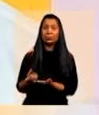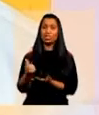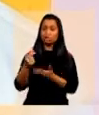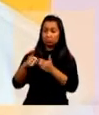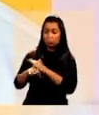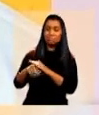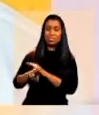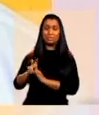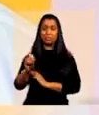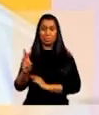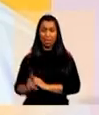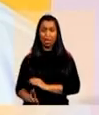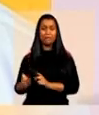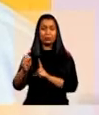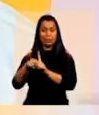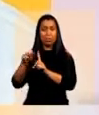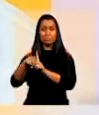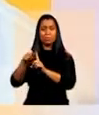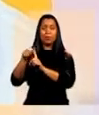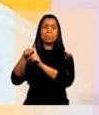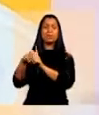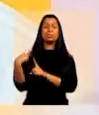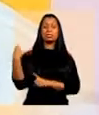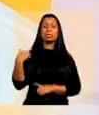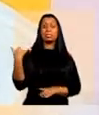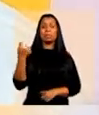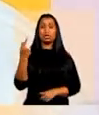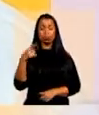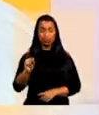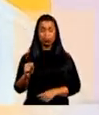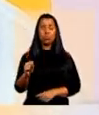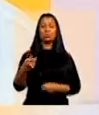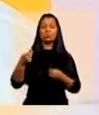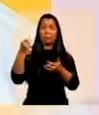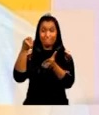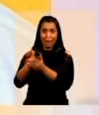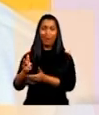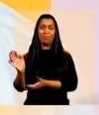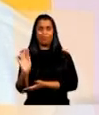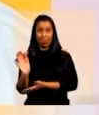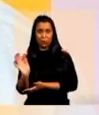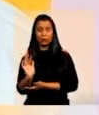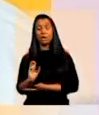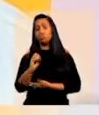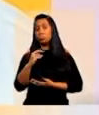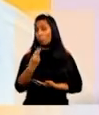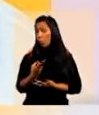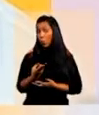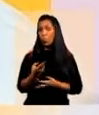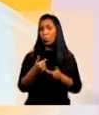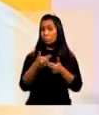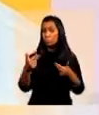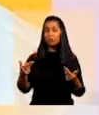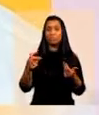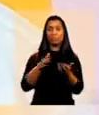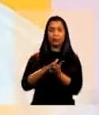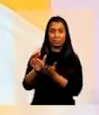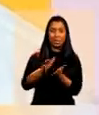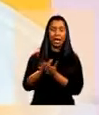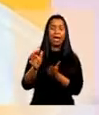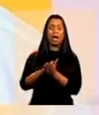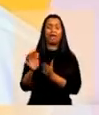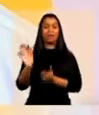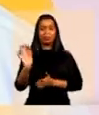começar a poupar R$50 por mês, sim, quando ele tiver com 18 anos, se ele precisar pagar a faculdade ou os custos